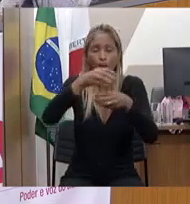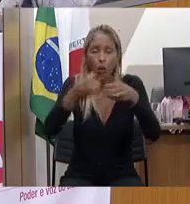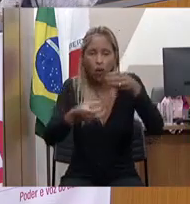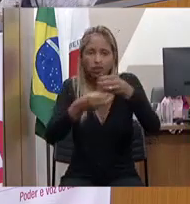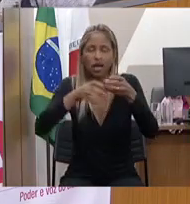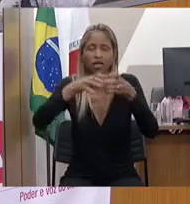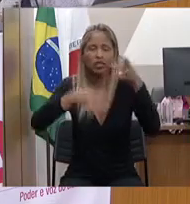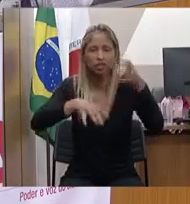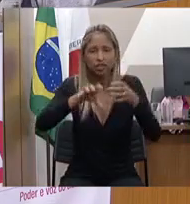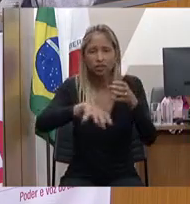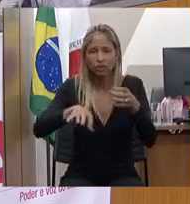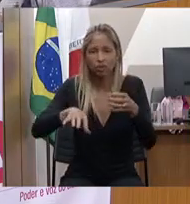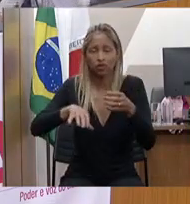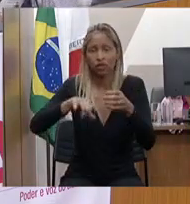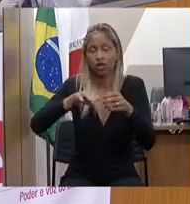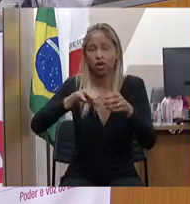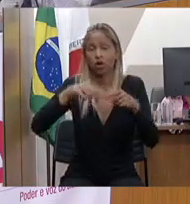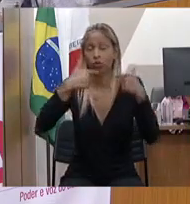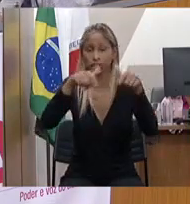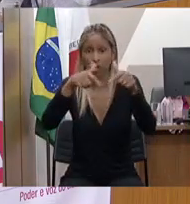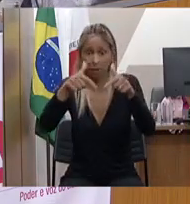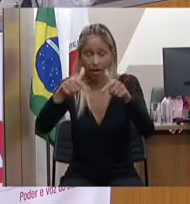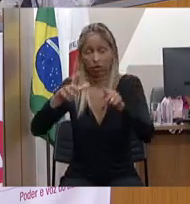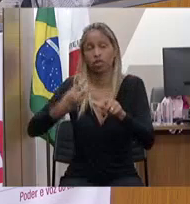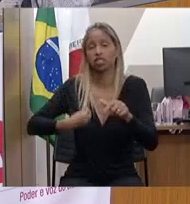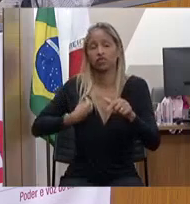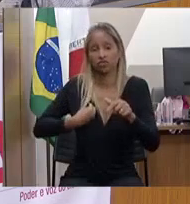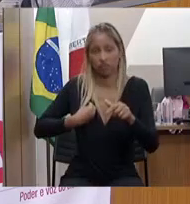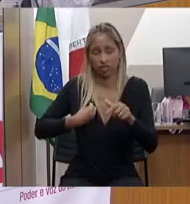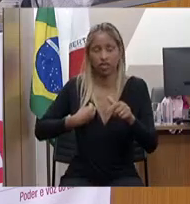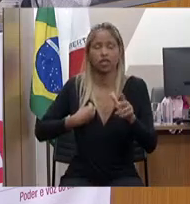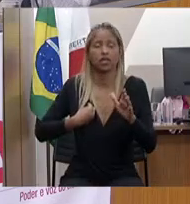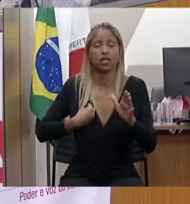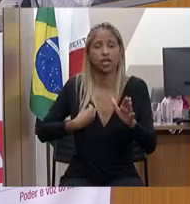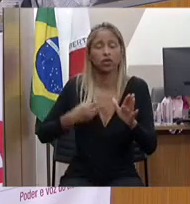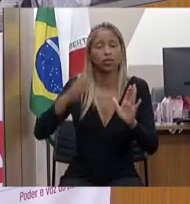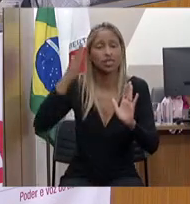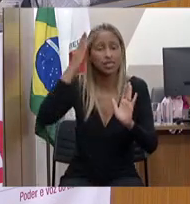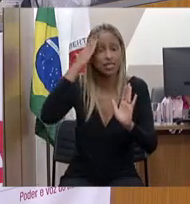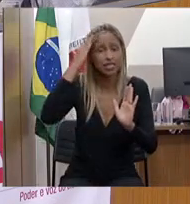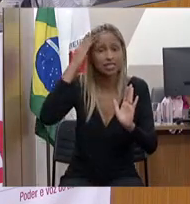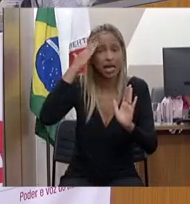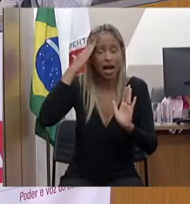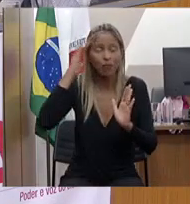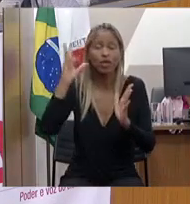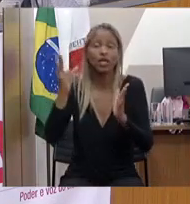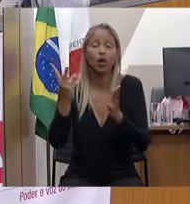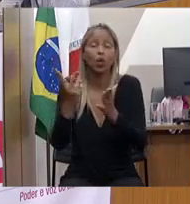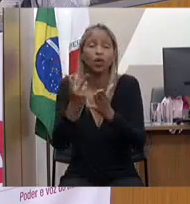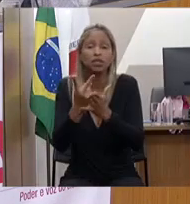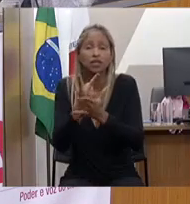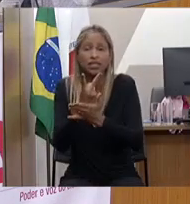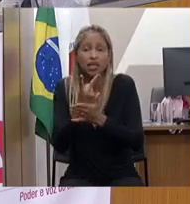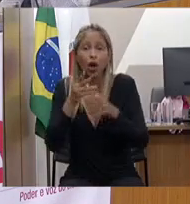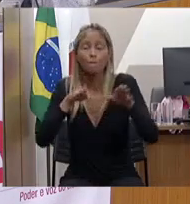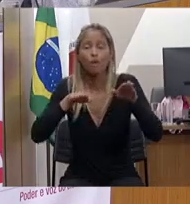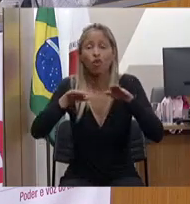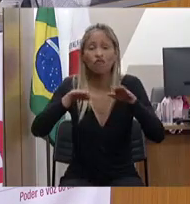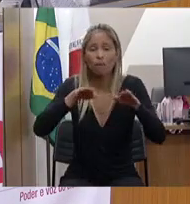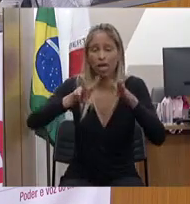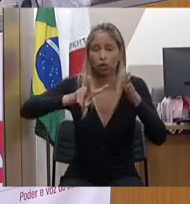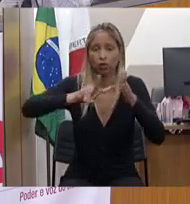é os trabalhadores viveram e vivem na pele o que que significou desmonte dos movimentos